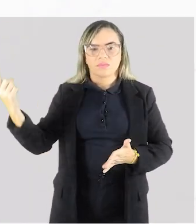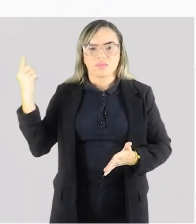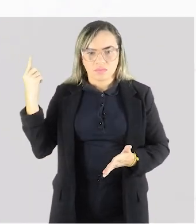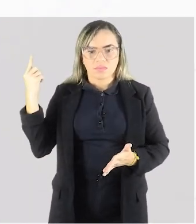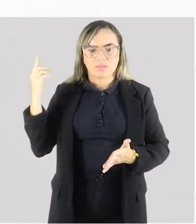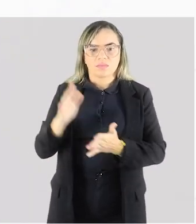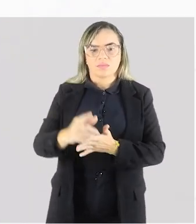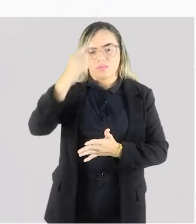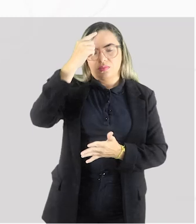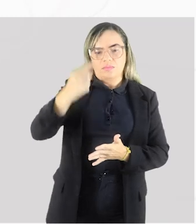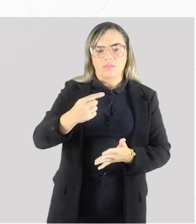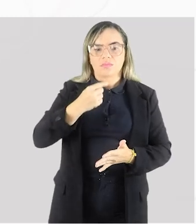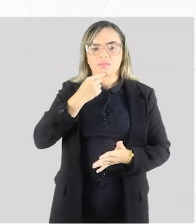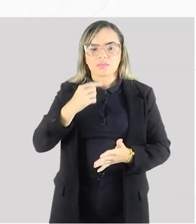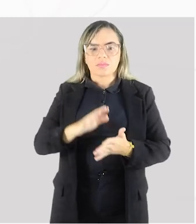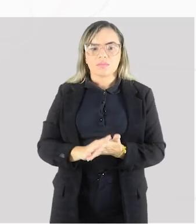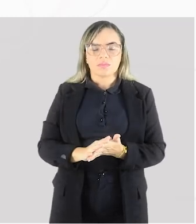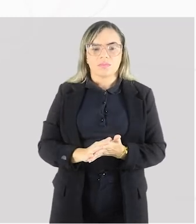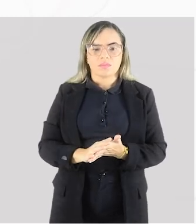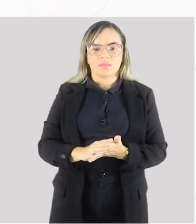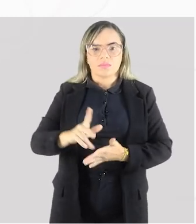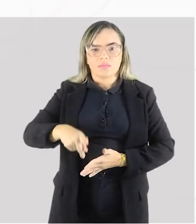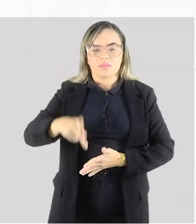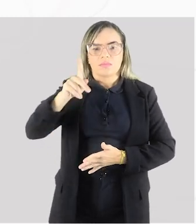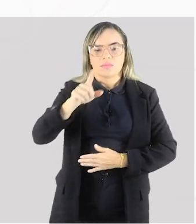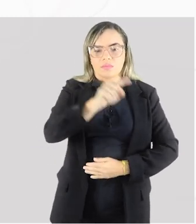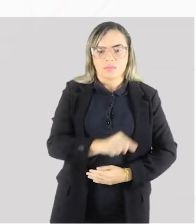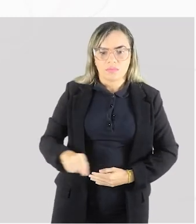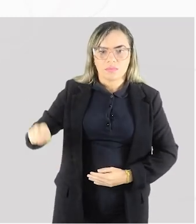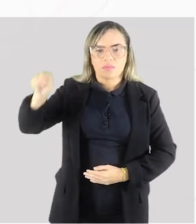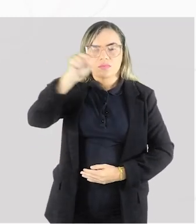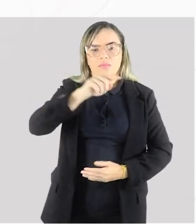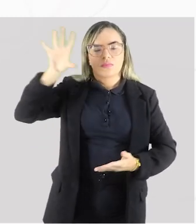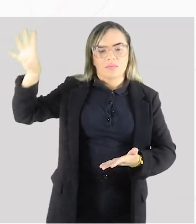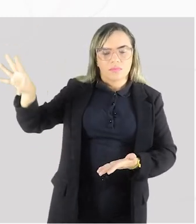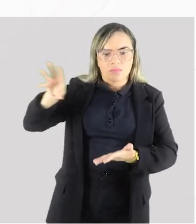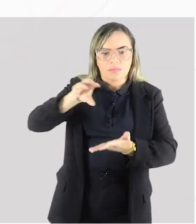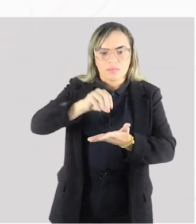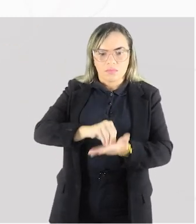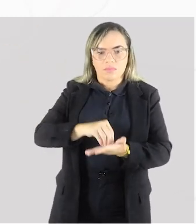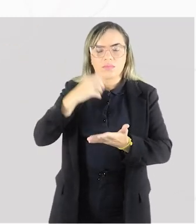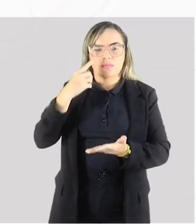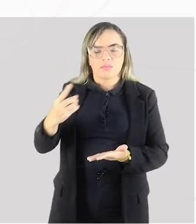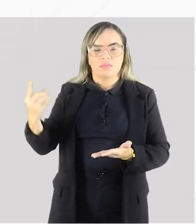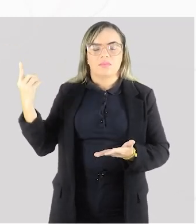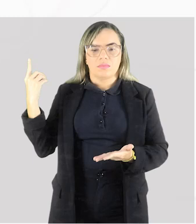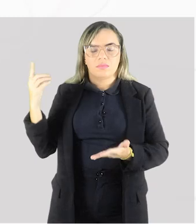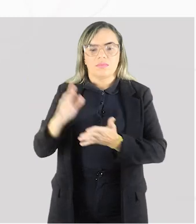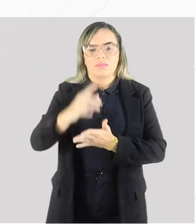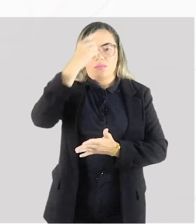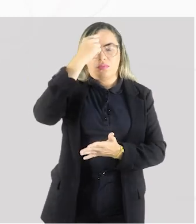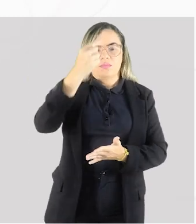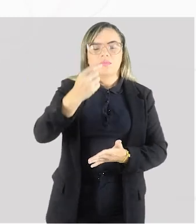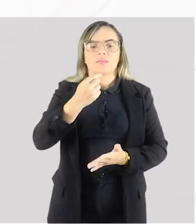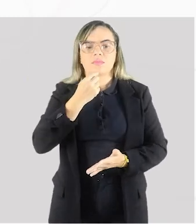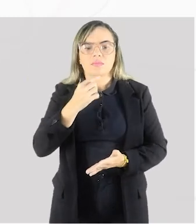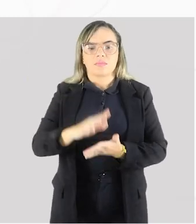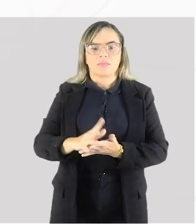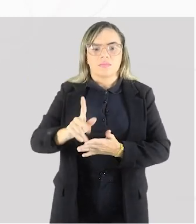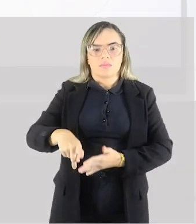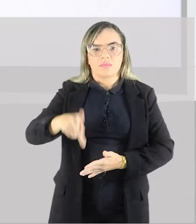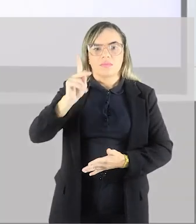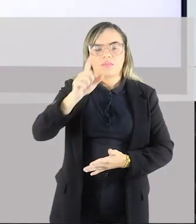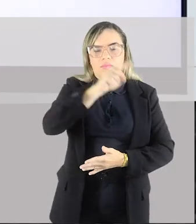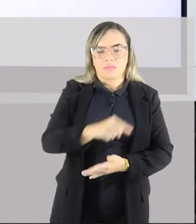aqui, a gente vai chamar ele de ciclo de Krebs, tá? Anota aí, tá aí no nosso, na nossa imagem, ciclo